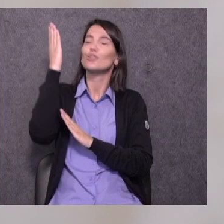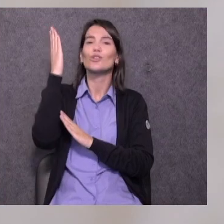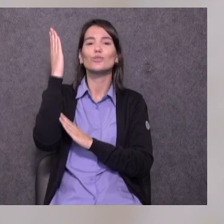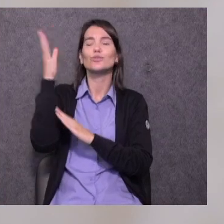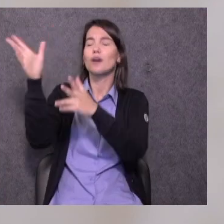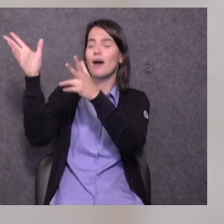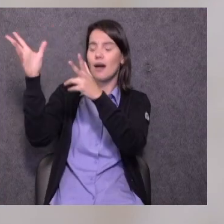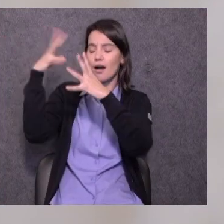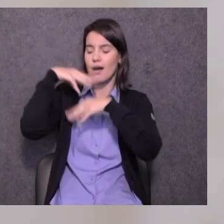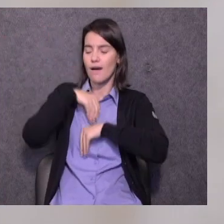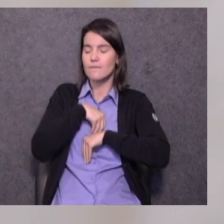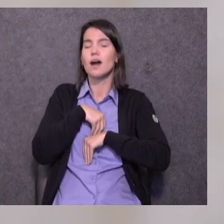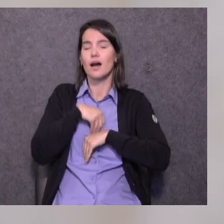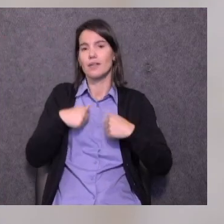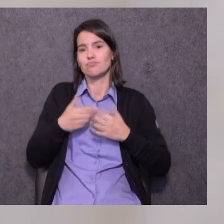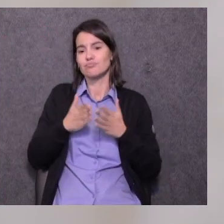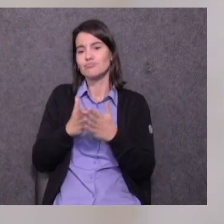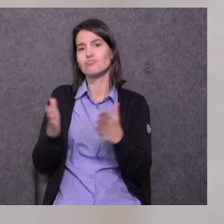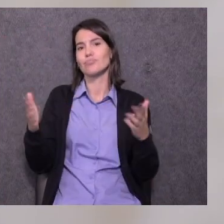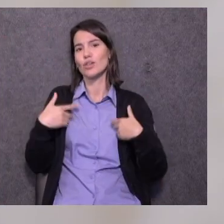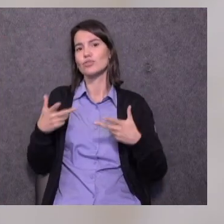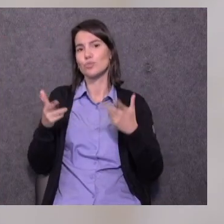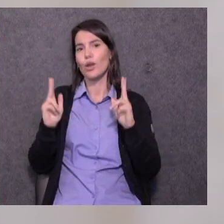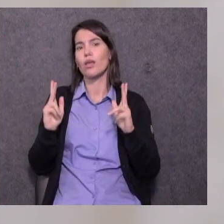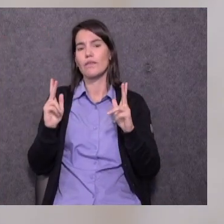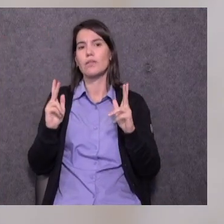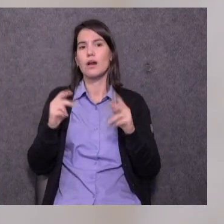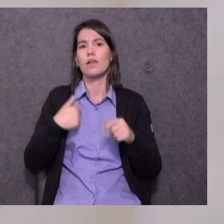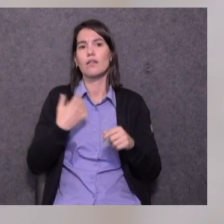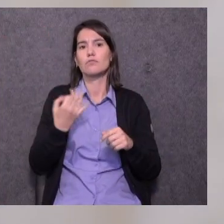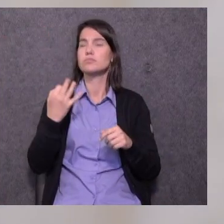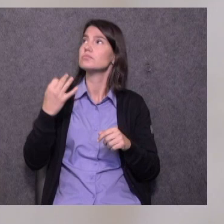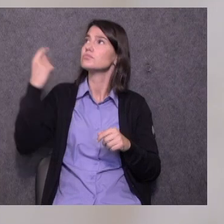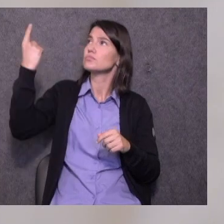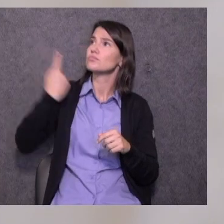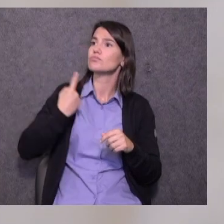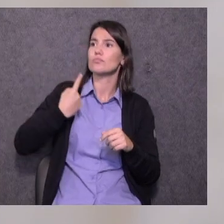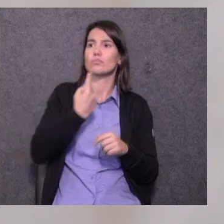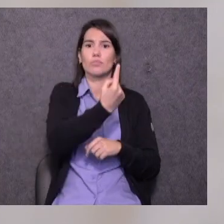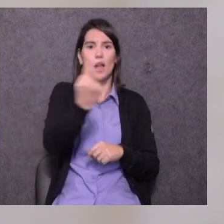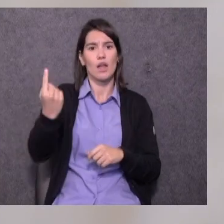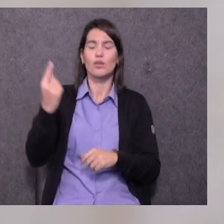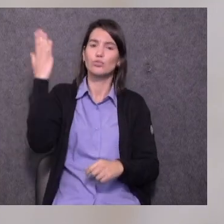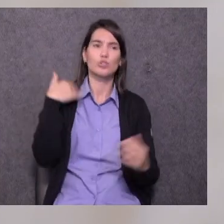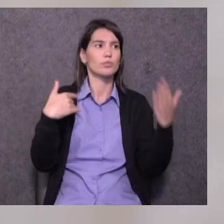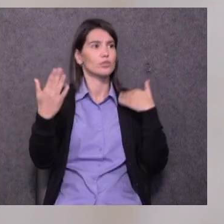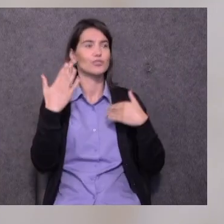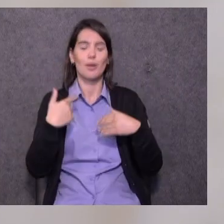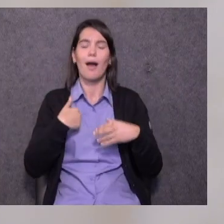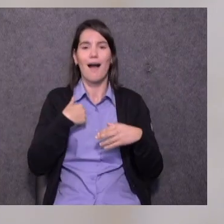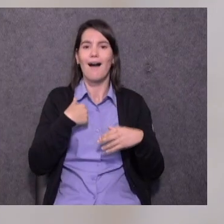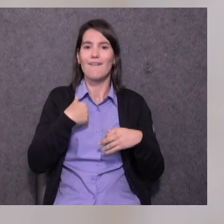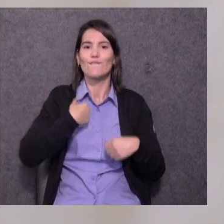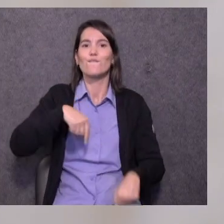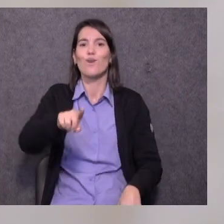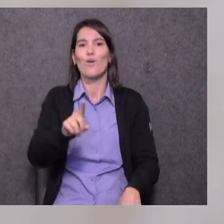a tornar-nos disponíveis para seguir o chamamento que Ele dirige a cada um e a cada uma, a fim de